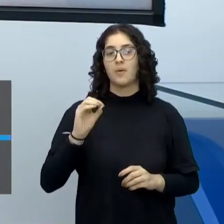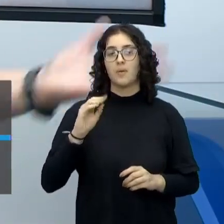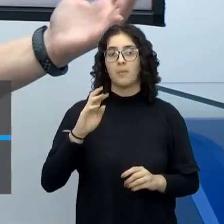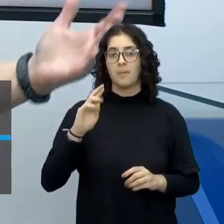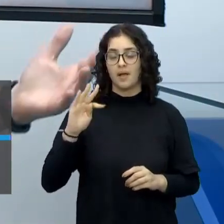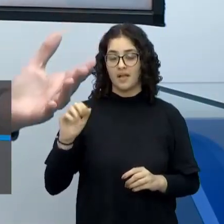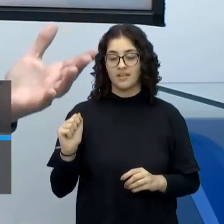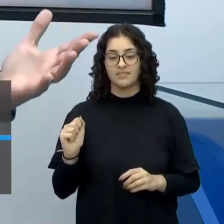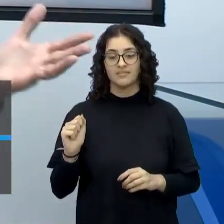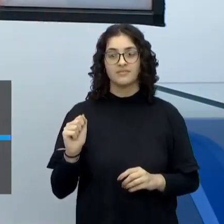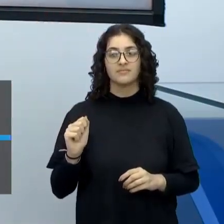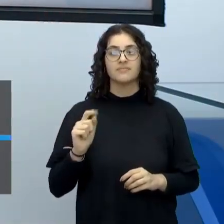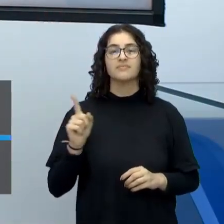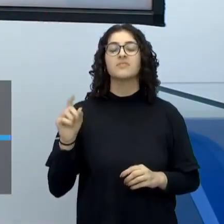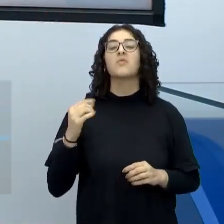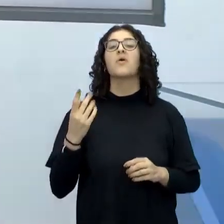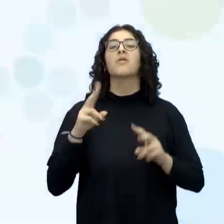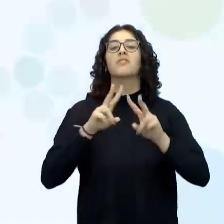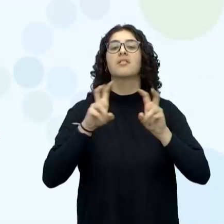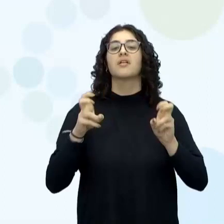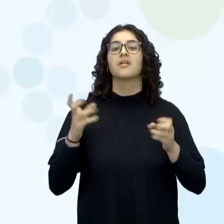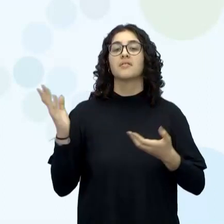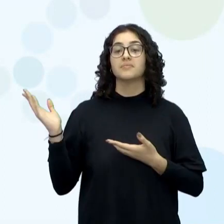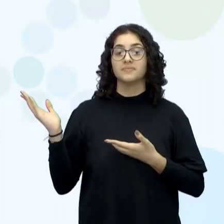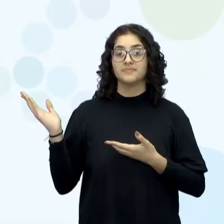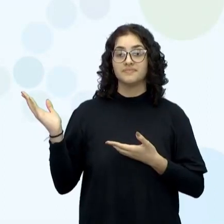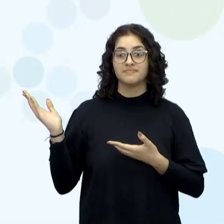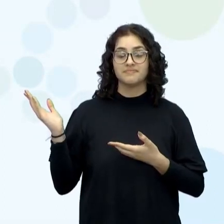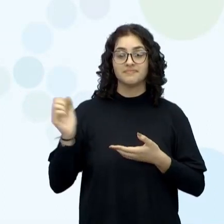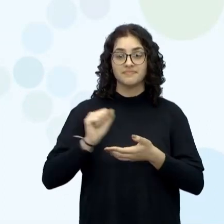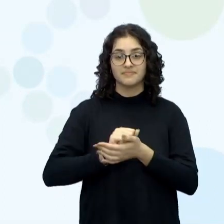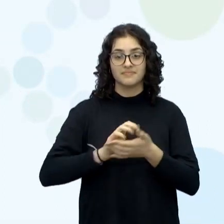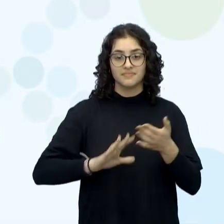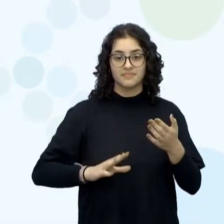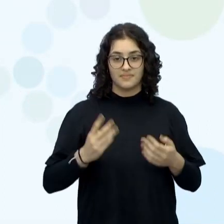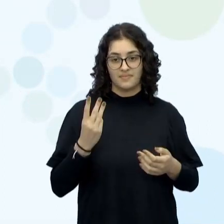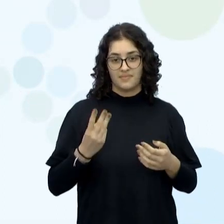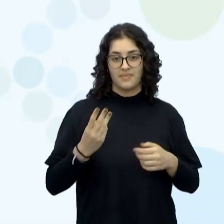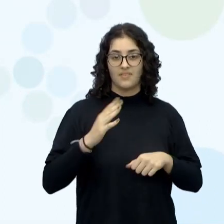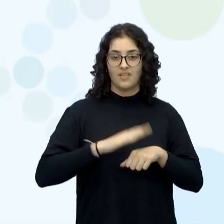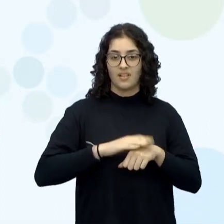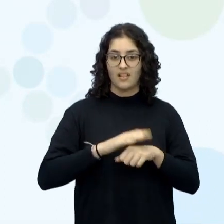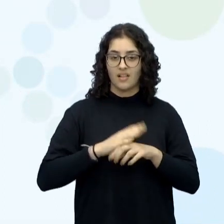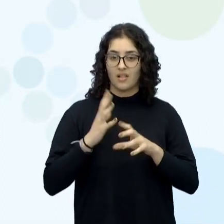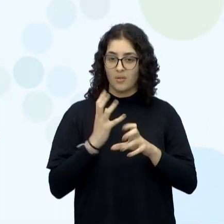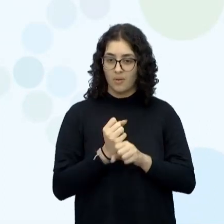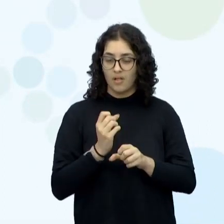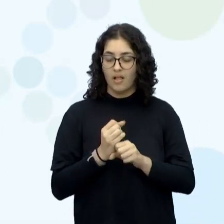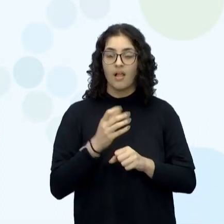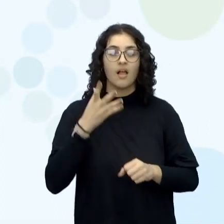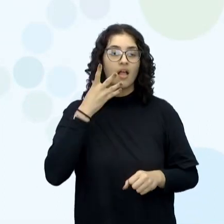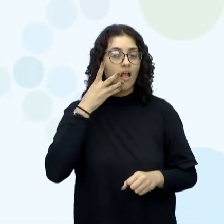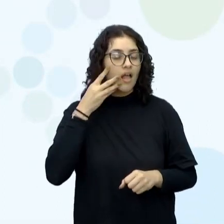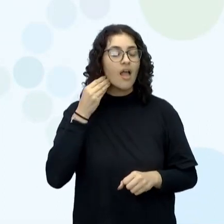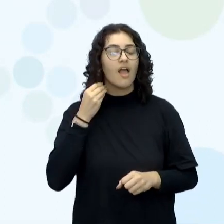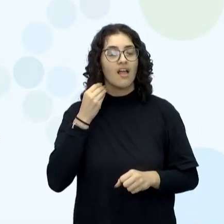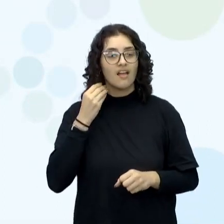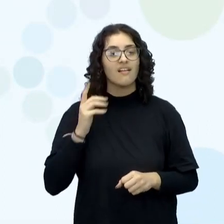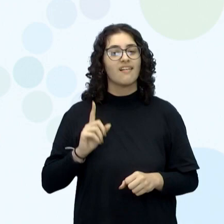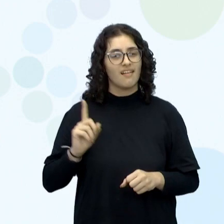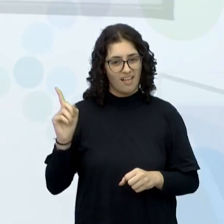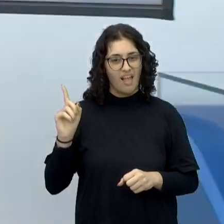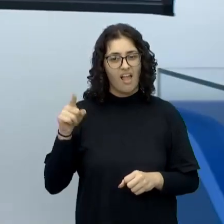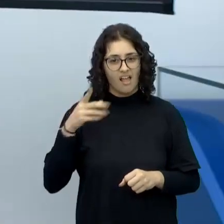Mídias, e o tema da nossa aula de hoje qual é? Pode colocar para eles na tela. Atividade 3, fazendo cálculos no Scratch. A gente está mexendo